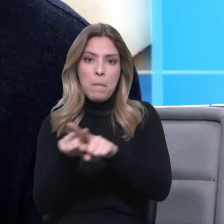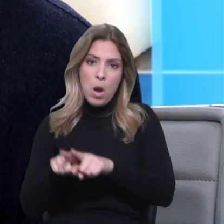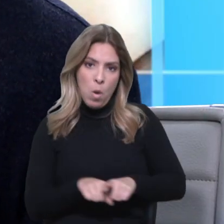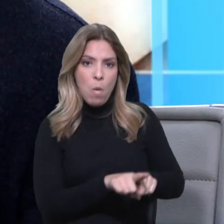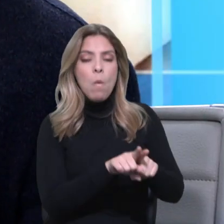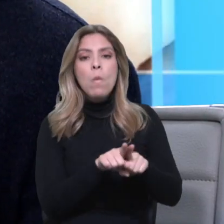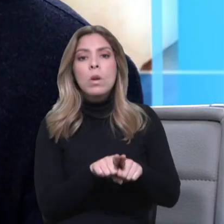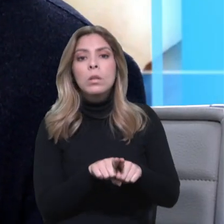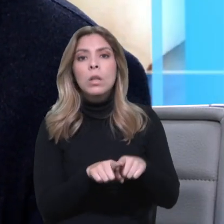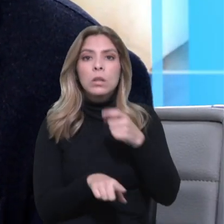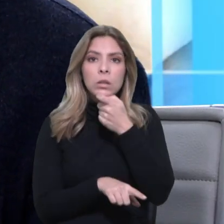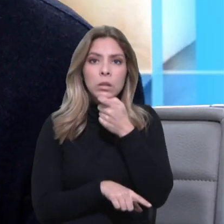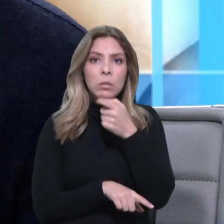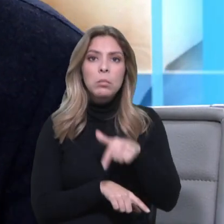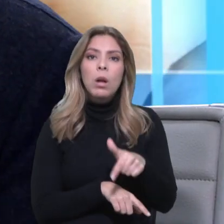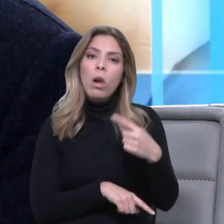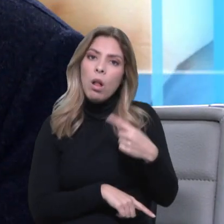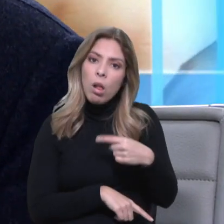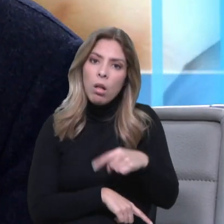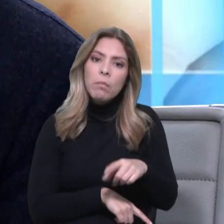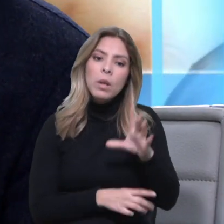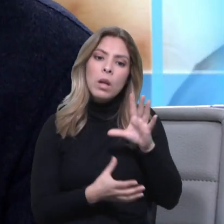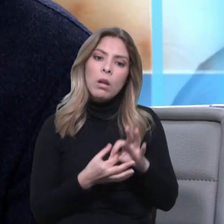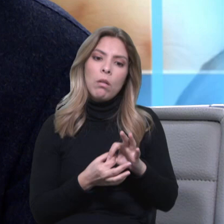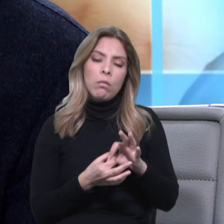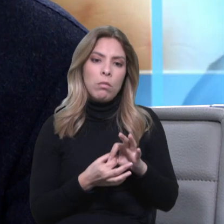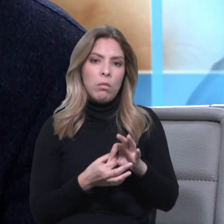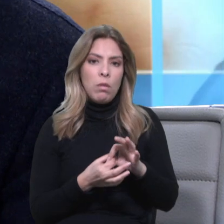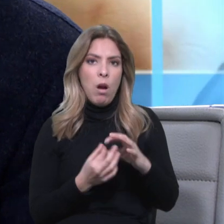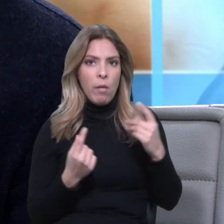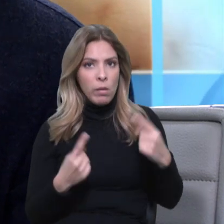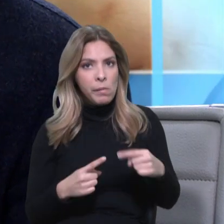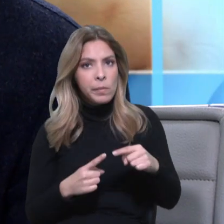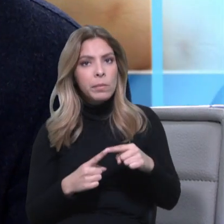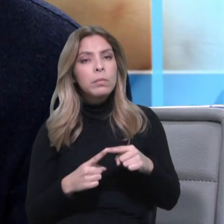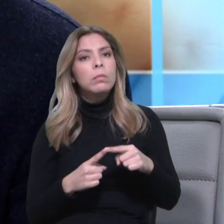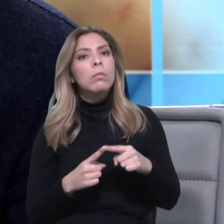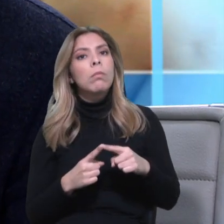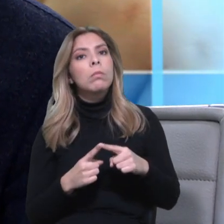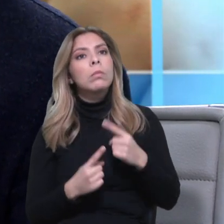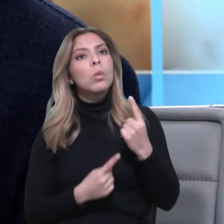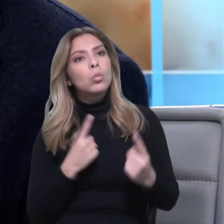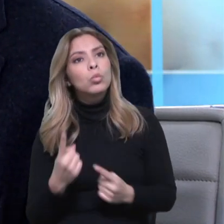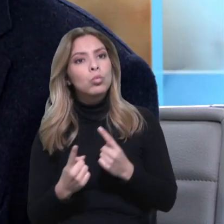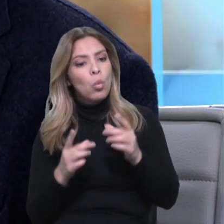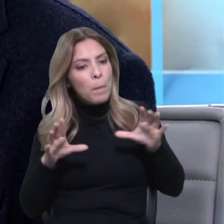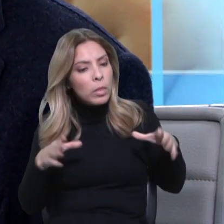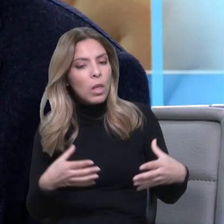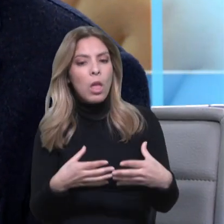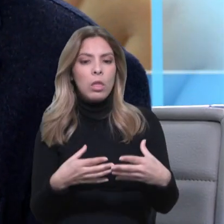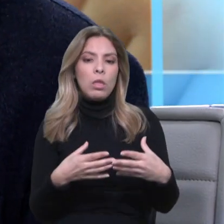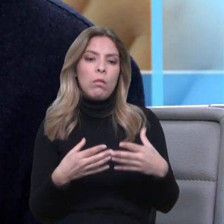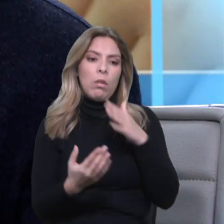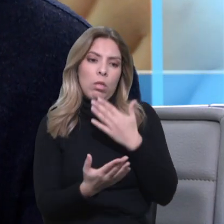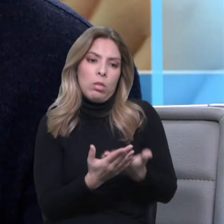progresso e se bem que existem, quer nas igrejas evangélicas, algumas resistências de algumas comunidades, quer dentro da Igreja